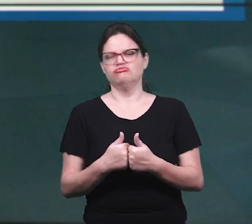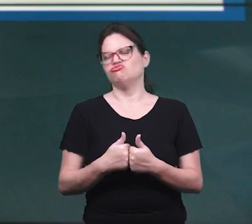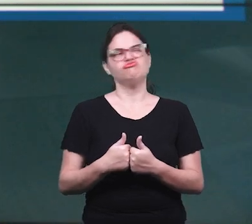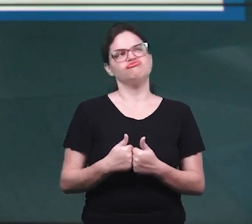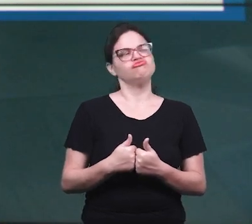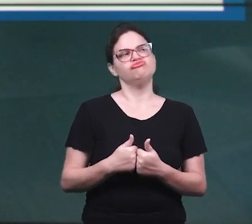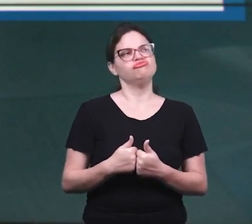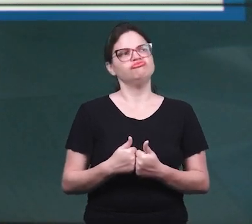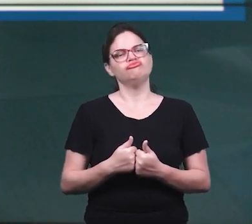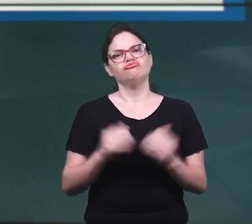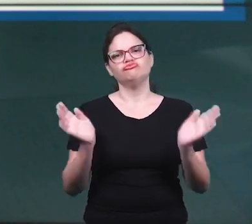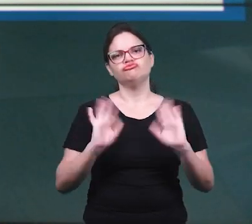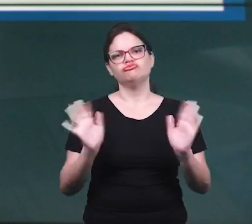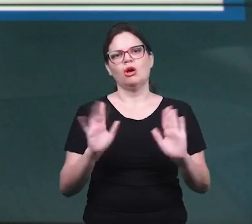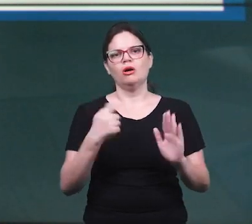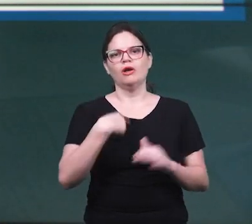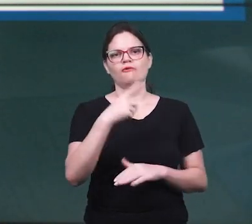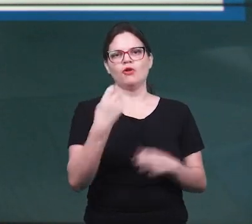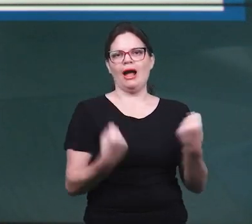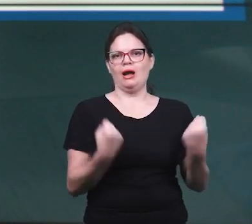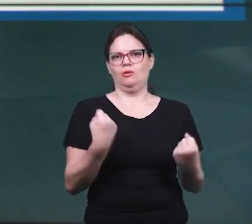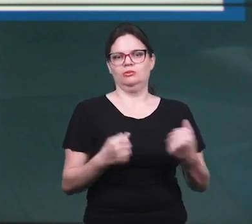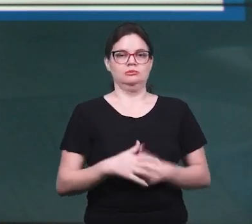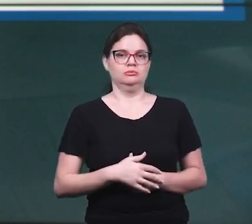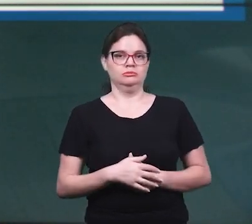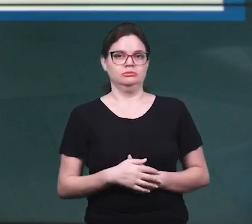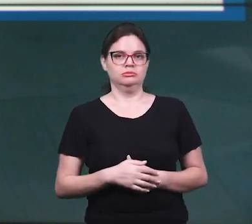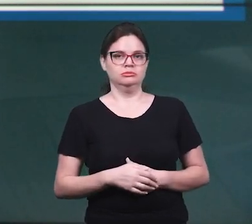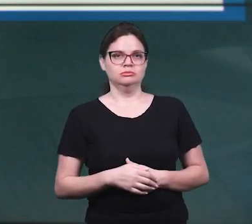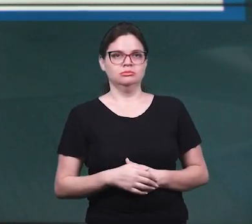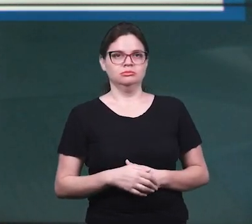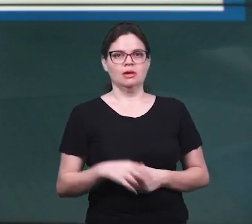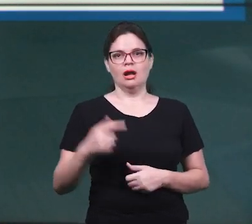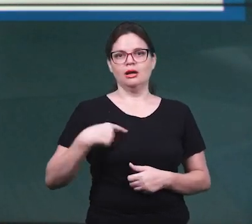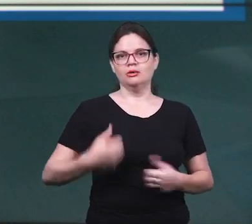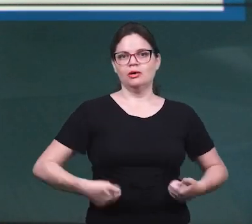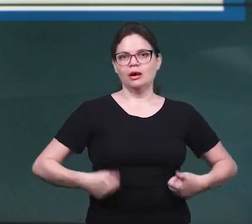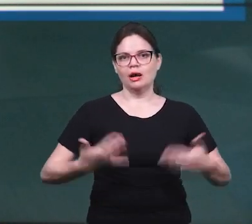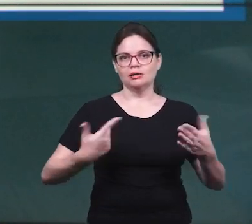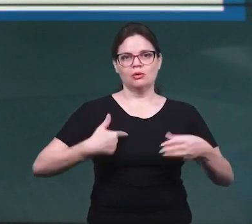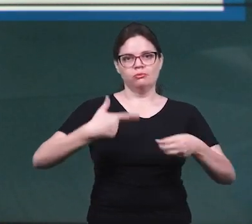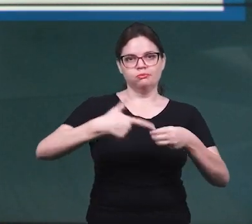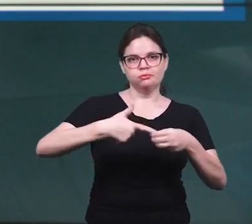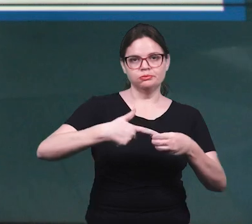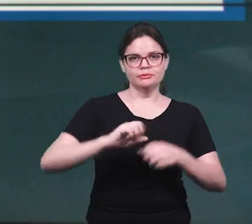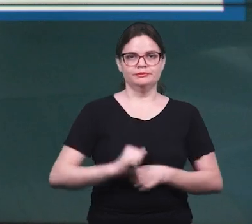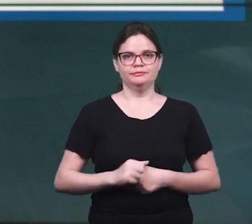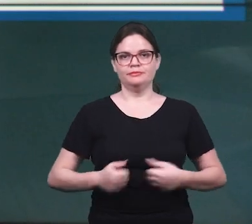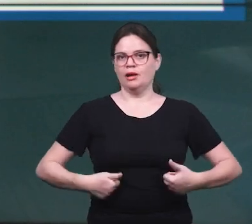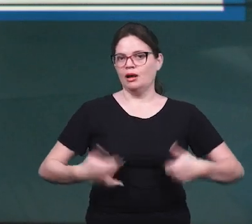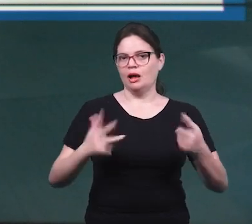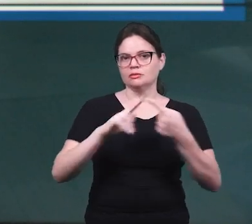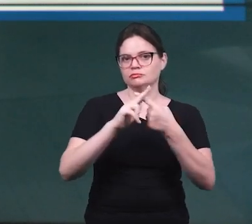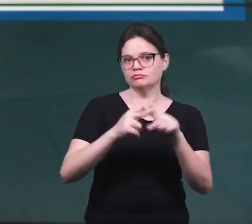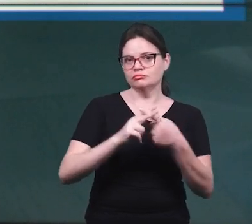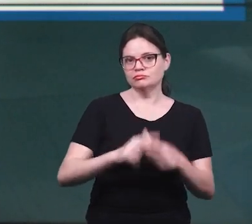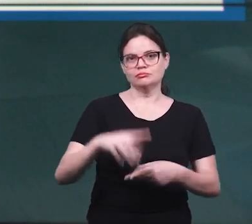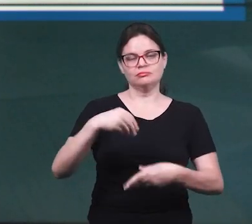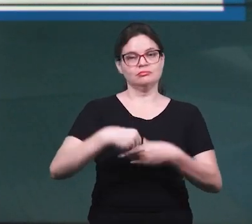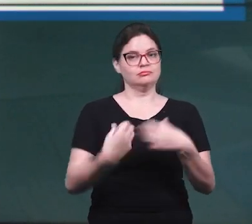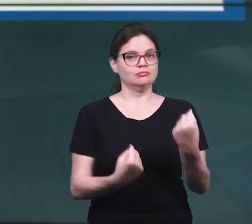de ônibus, eu vou de carro. Aí eu gasto combustível, eu gasto a manutenção do veículo,